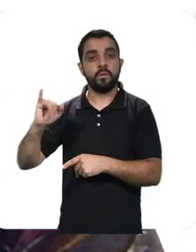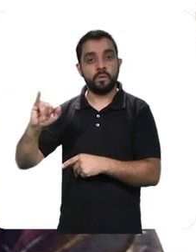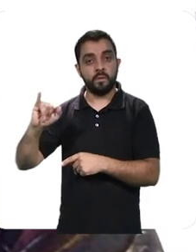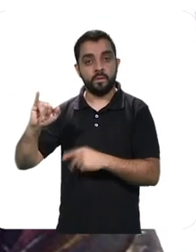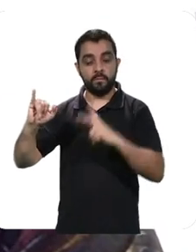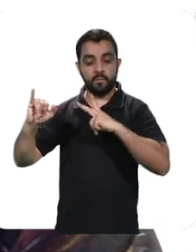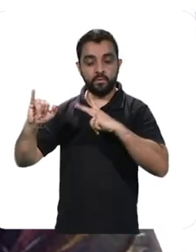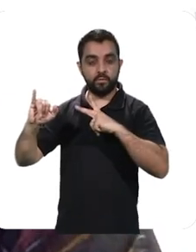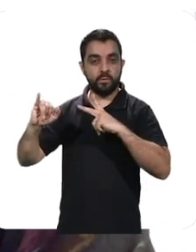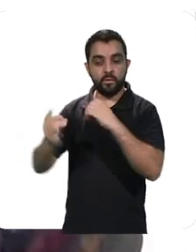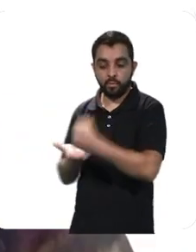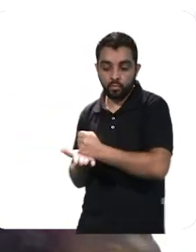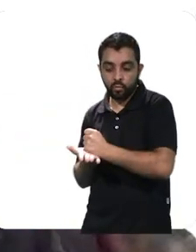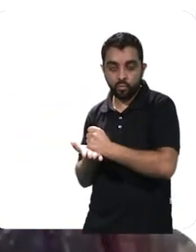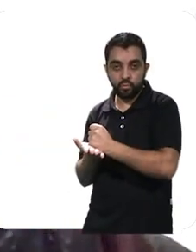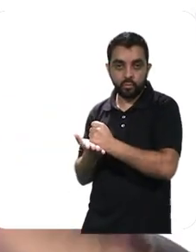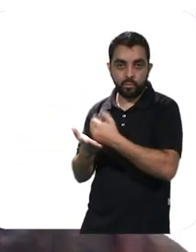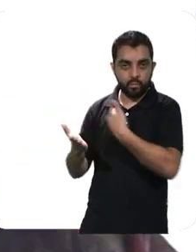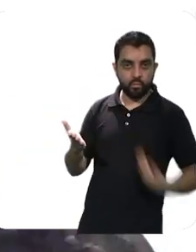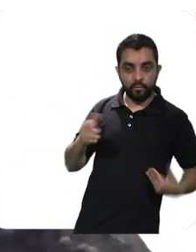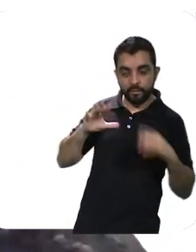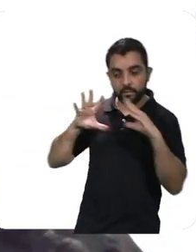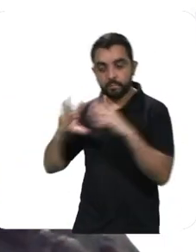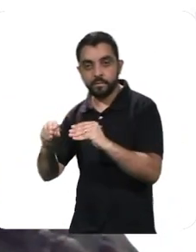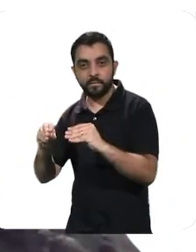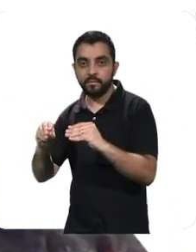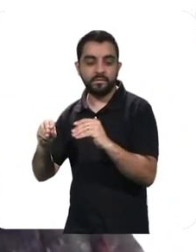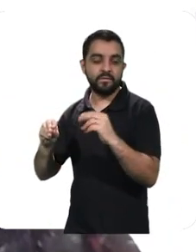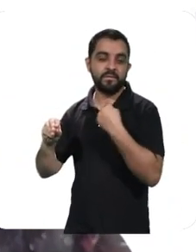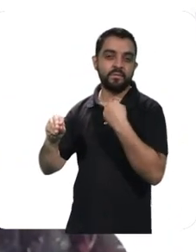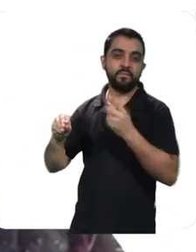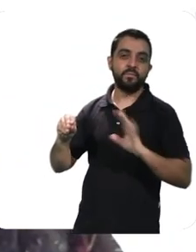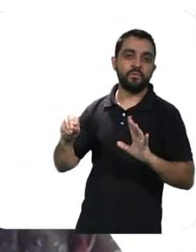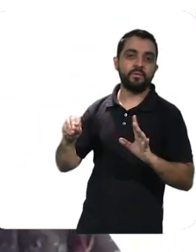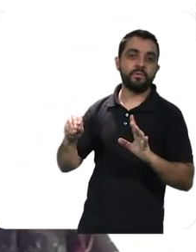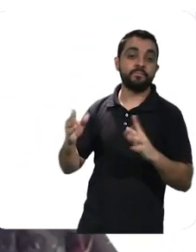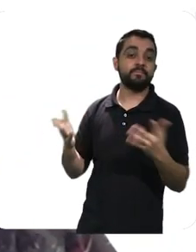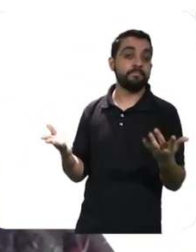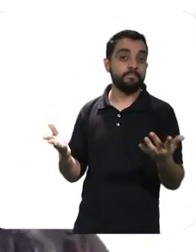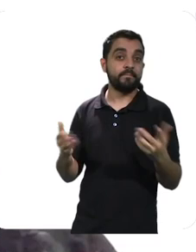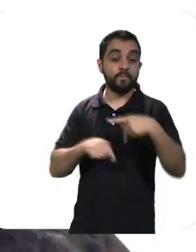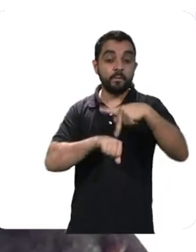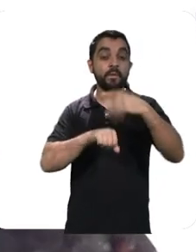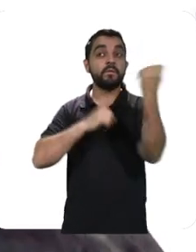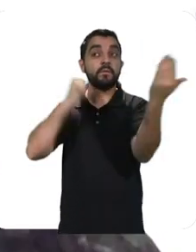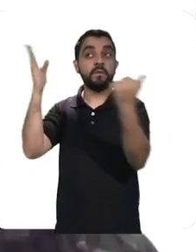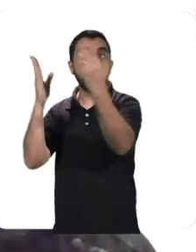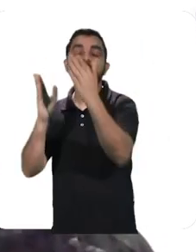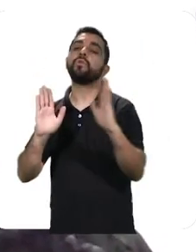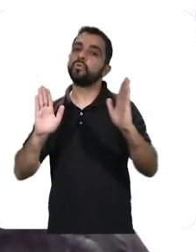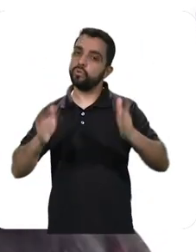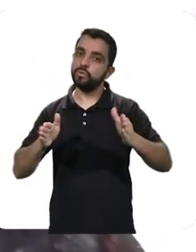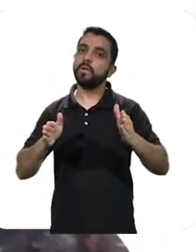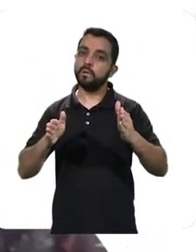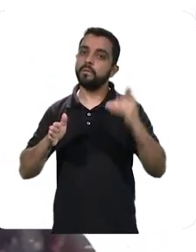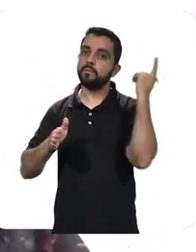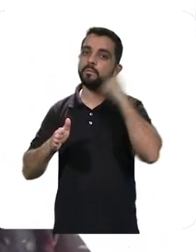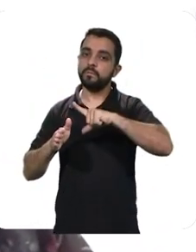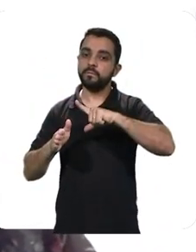do setor privado para numa necessidade como essa. A ação que muitos países já